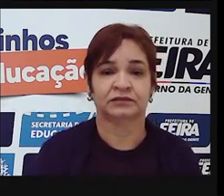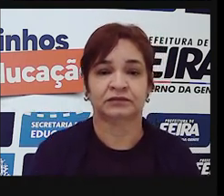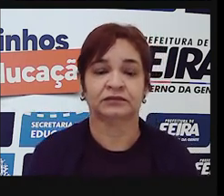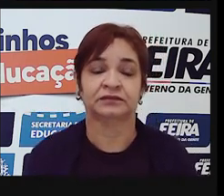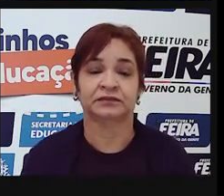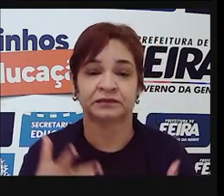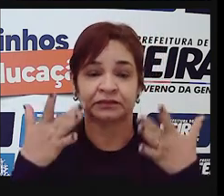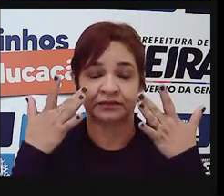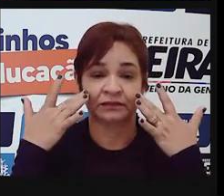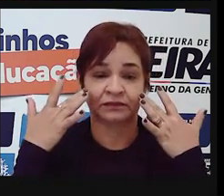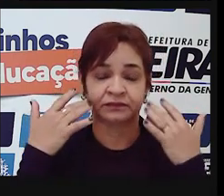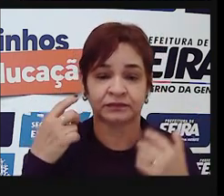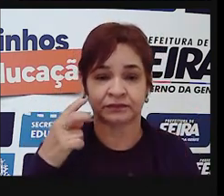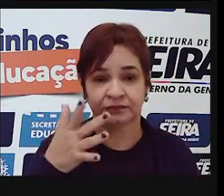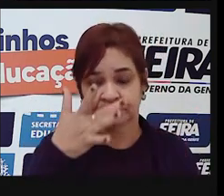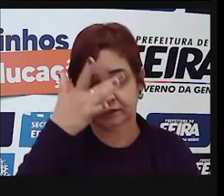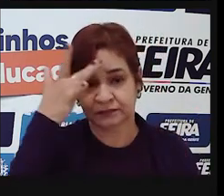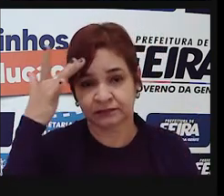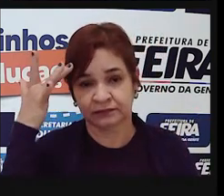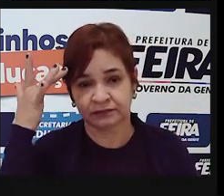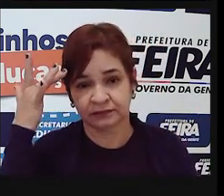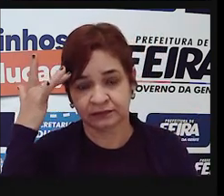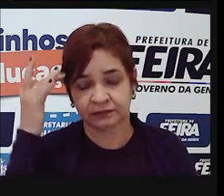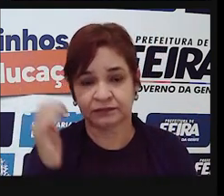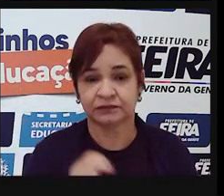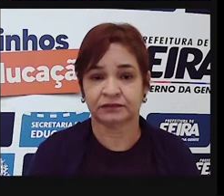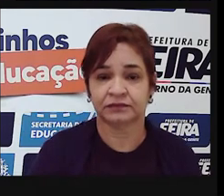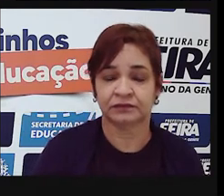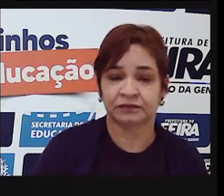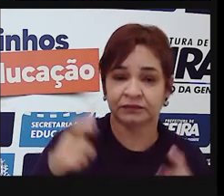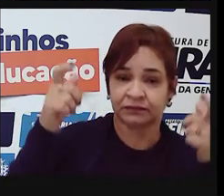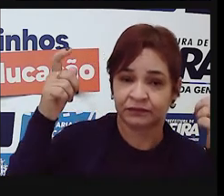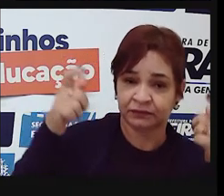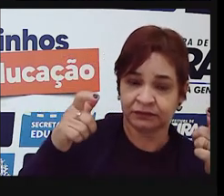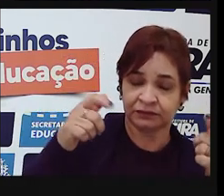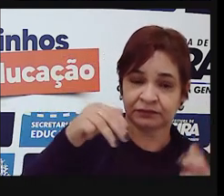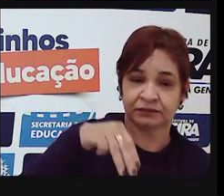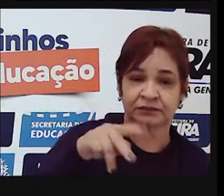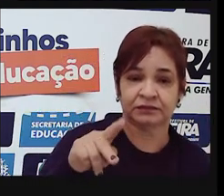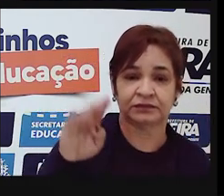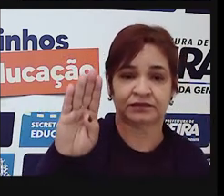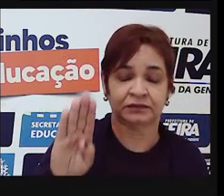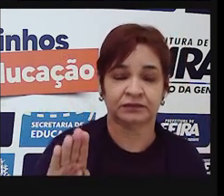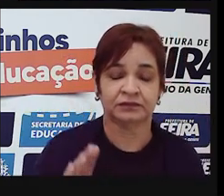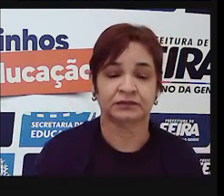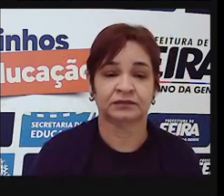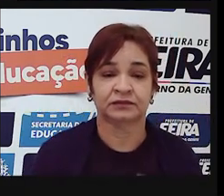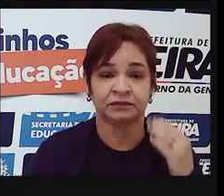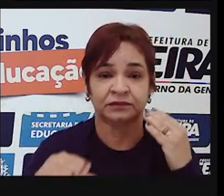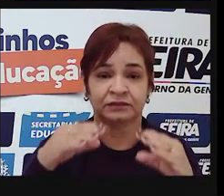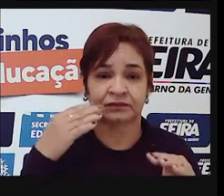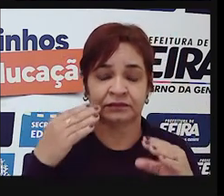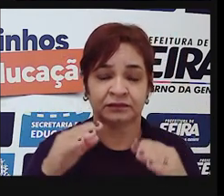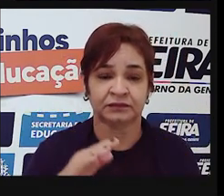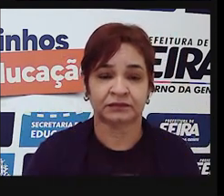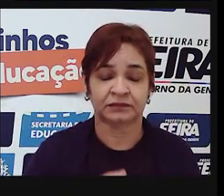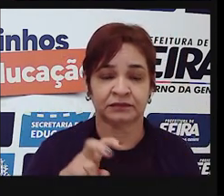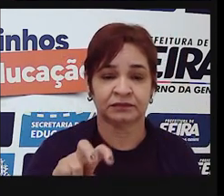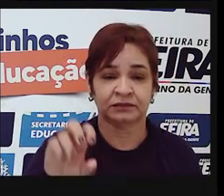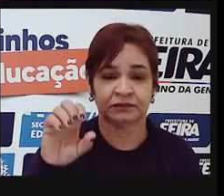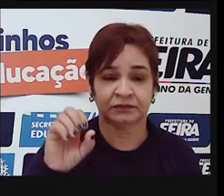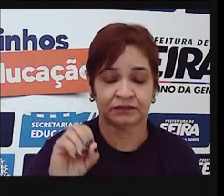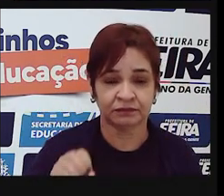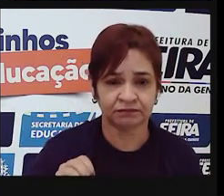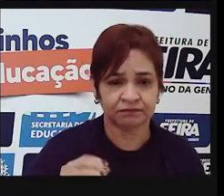por muitos como a abelha rainha da MPB, a cantora tem mais de 50 anos de